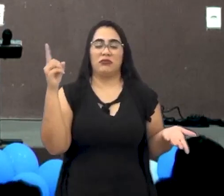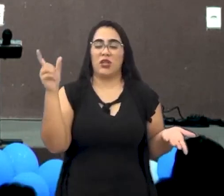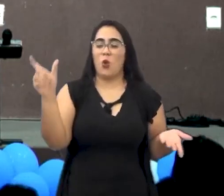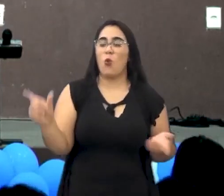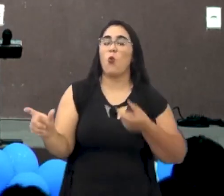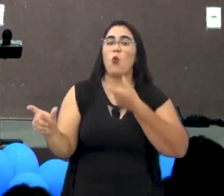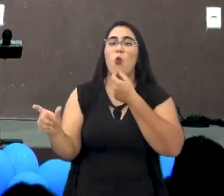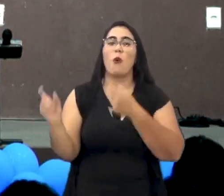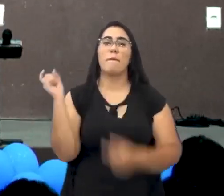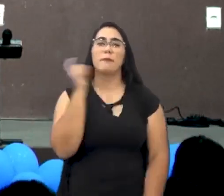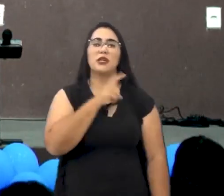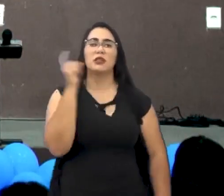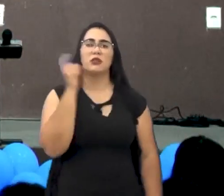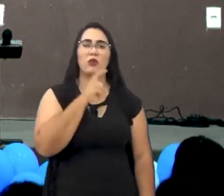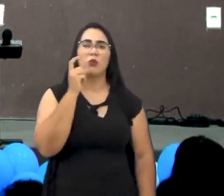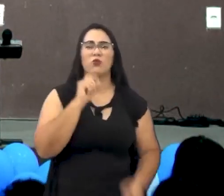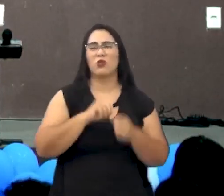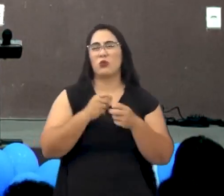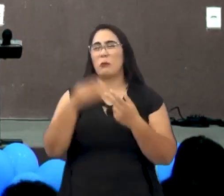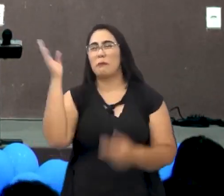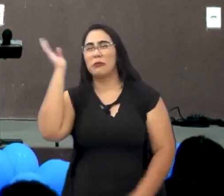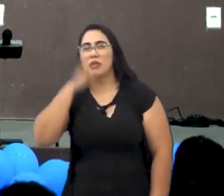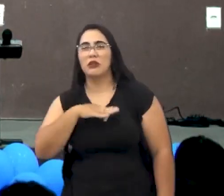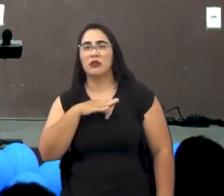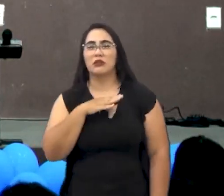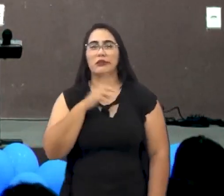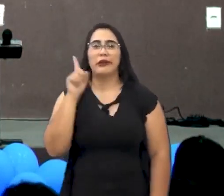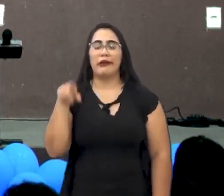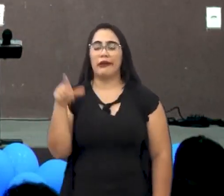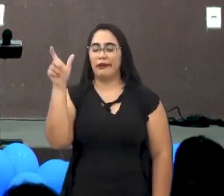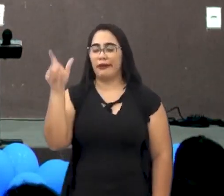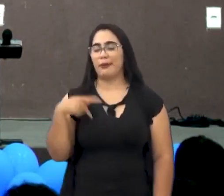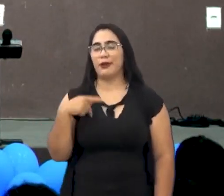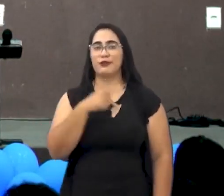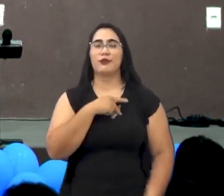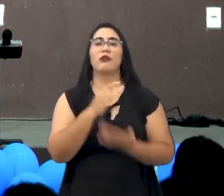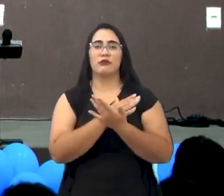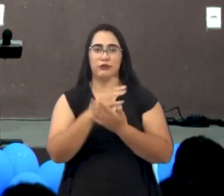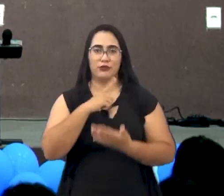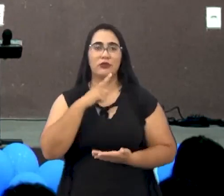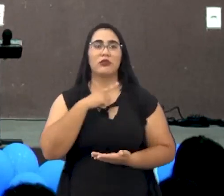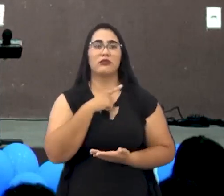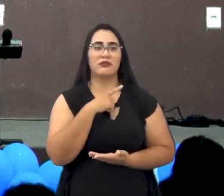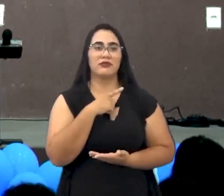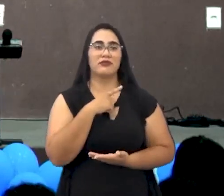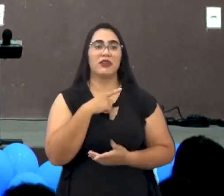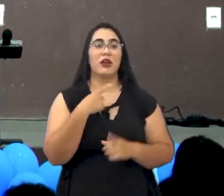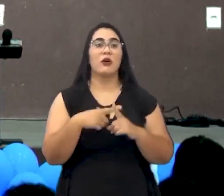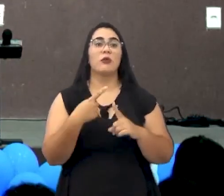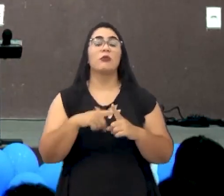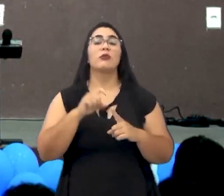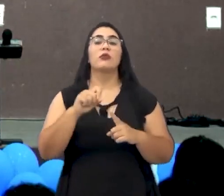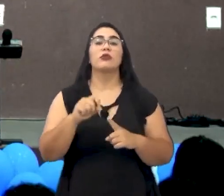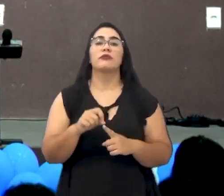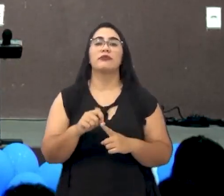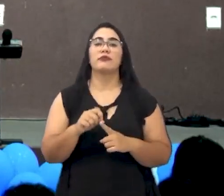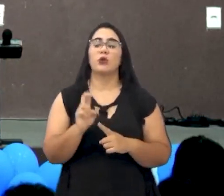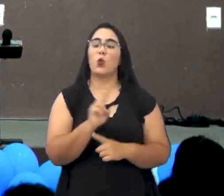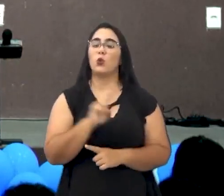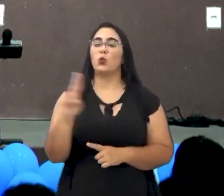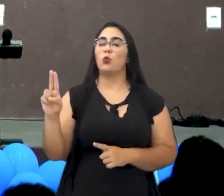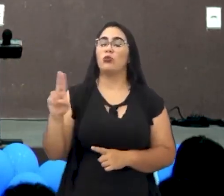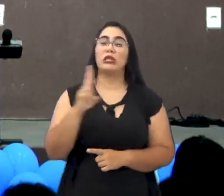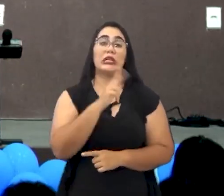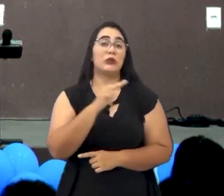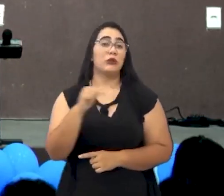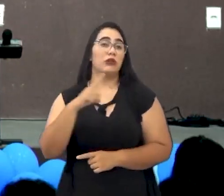Mentiroso, cafajeste. É isso que ele é. Porque está arrogando para si um título que não lhe pertence, nunca lhe